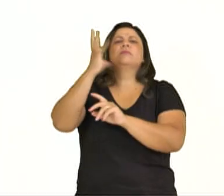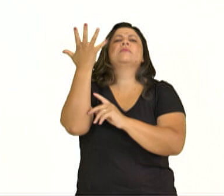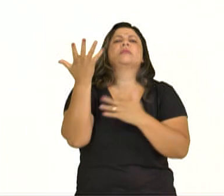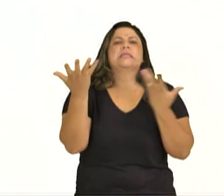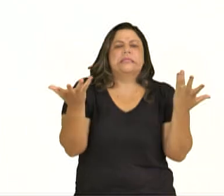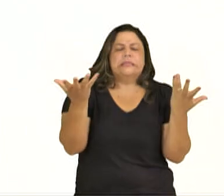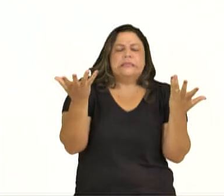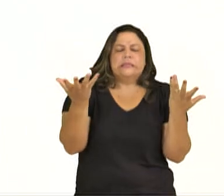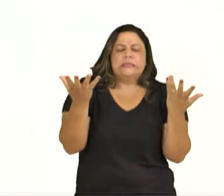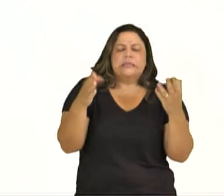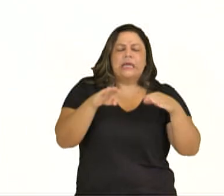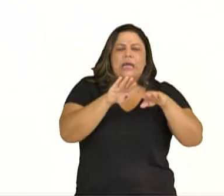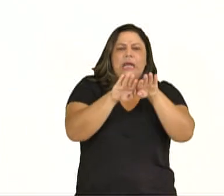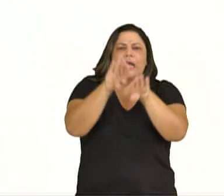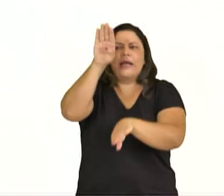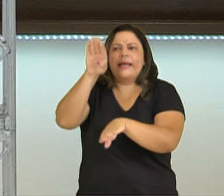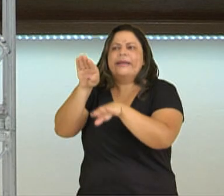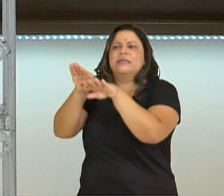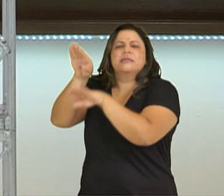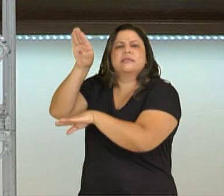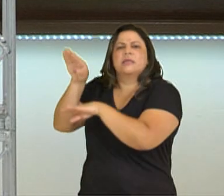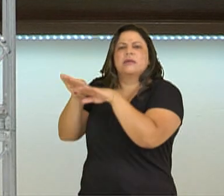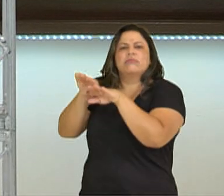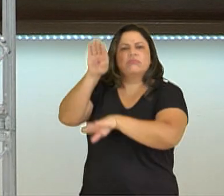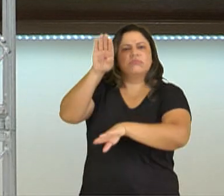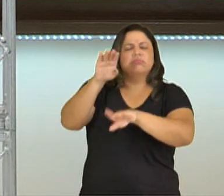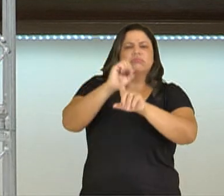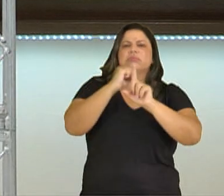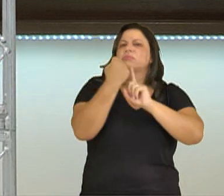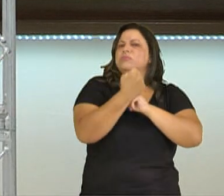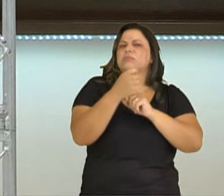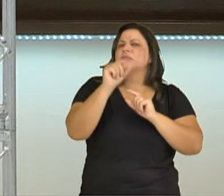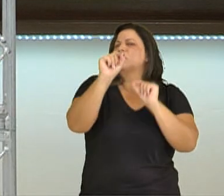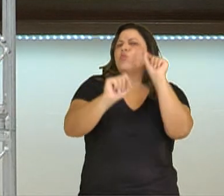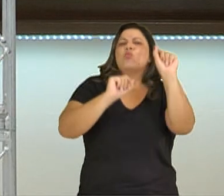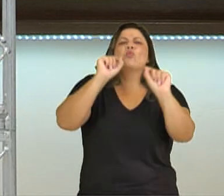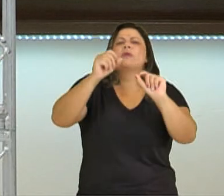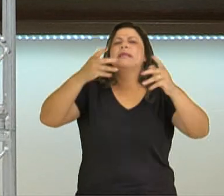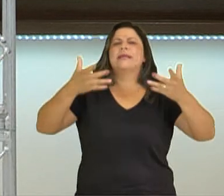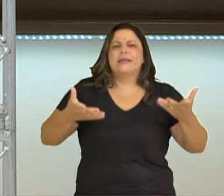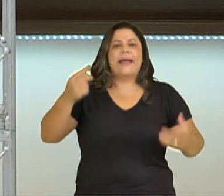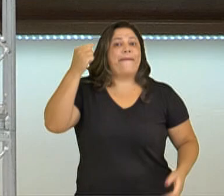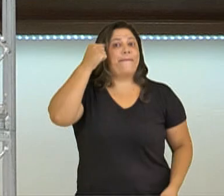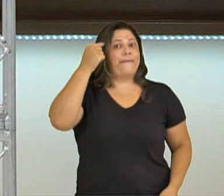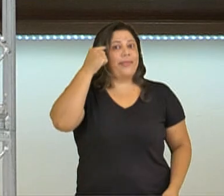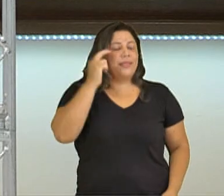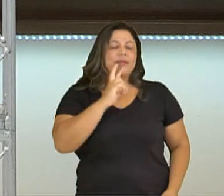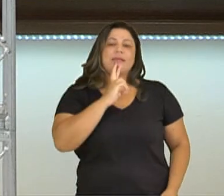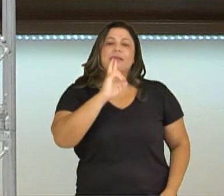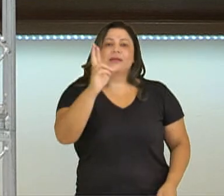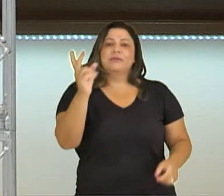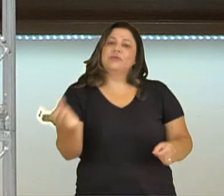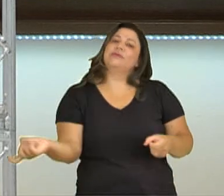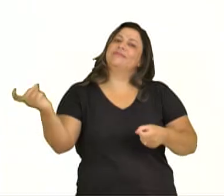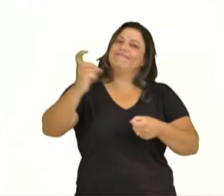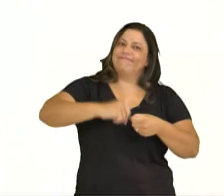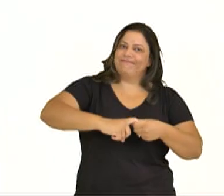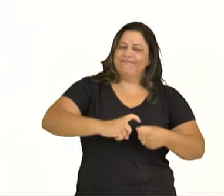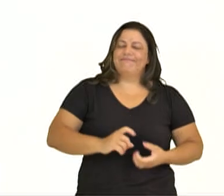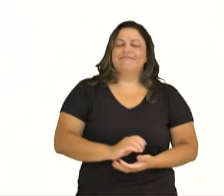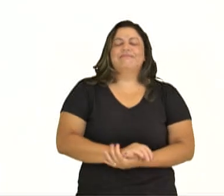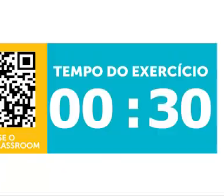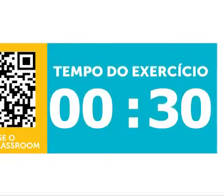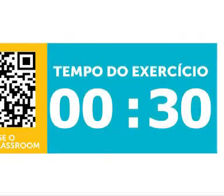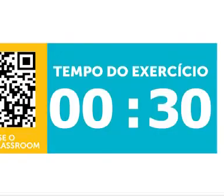desigualdades sociais é o quê? Então, pensem, respondam e a gente já volta para corrigir.